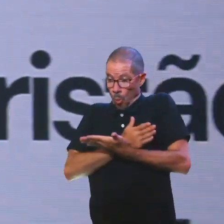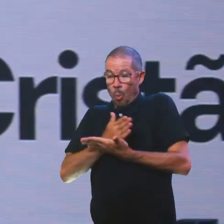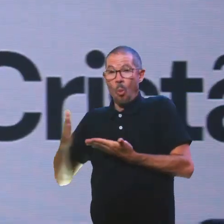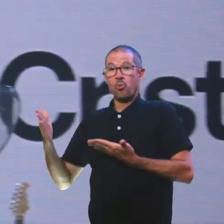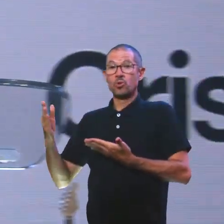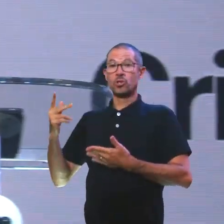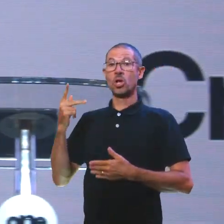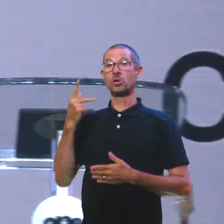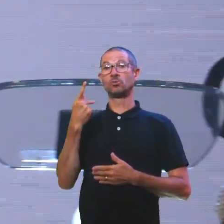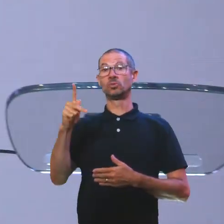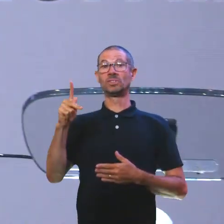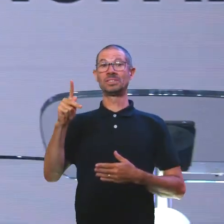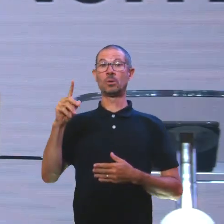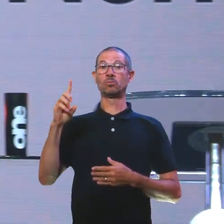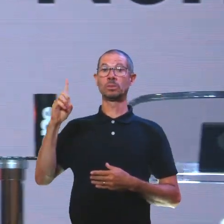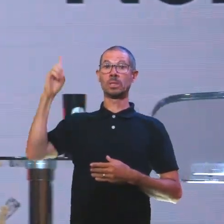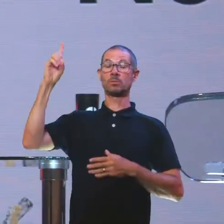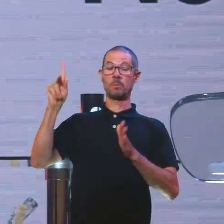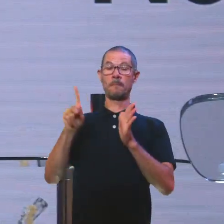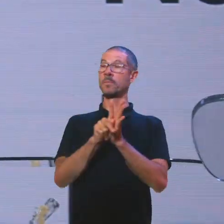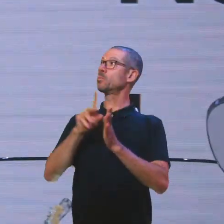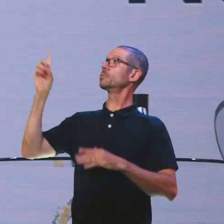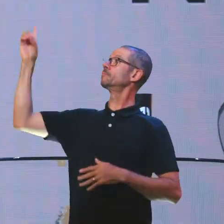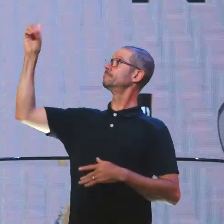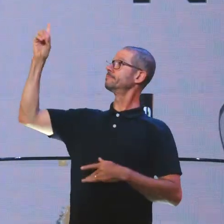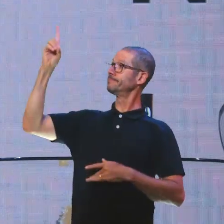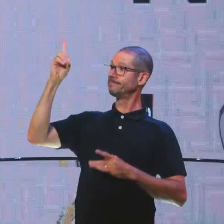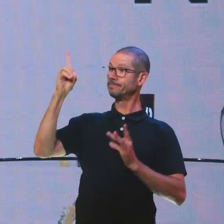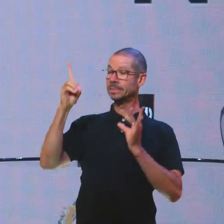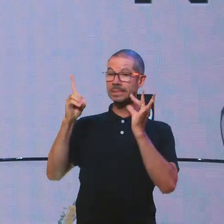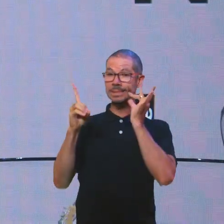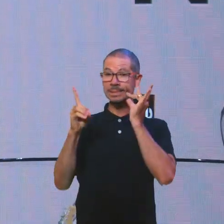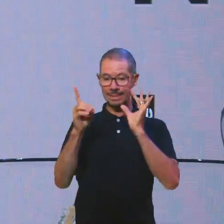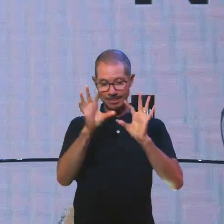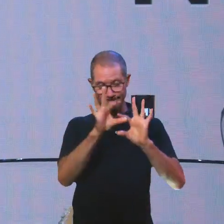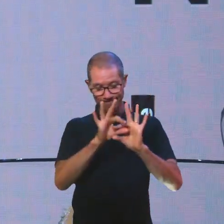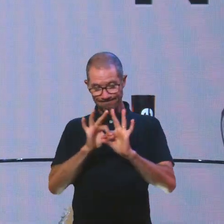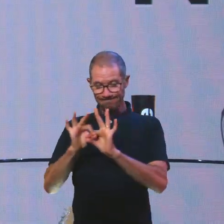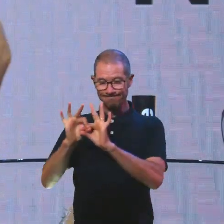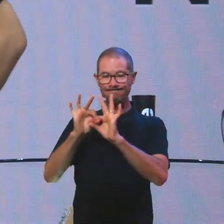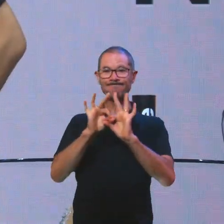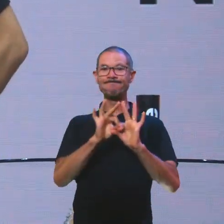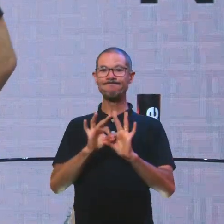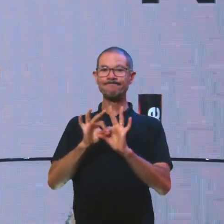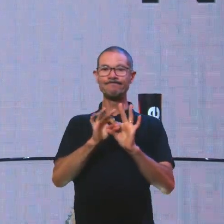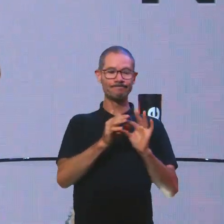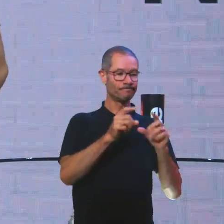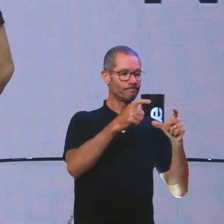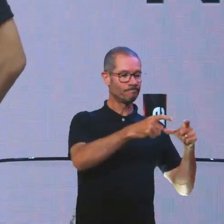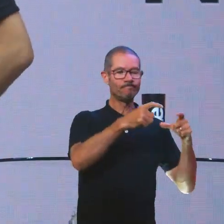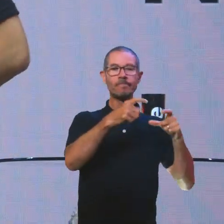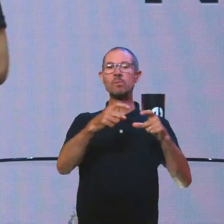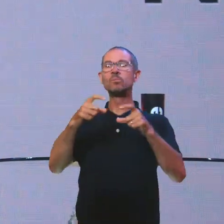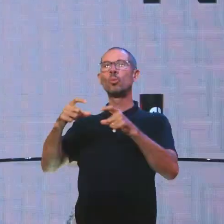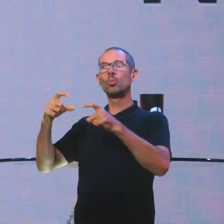só serei o seu Deus, mas a minha presença estará com você por onde você andar.